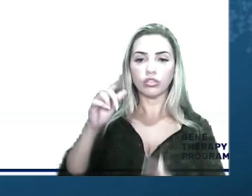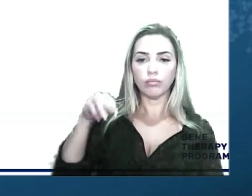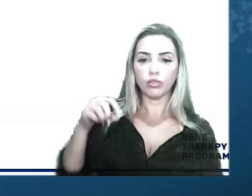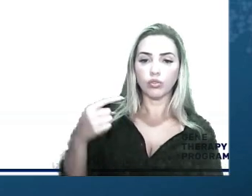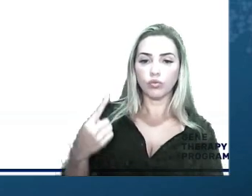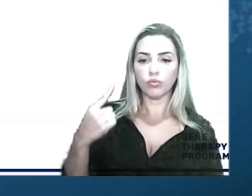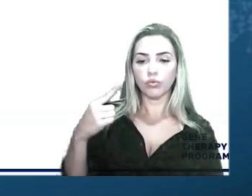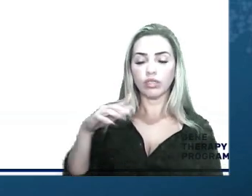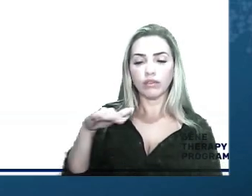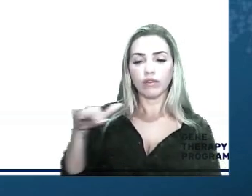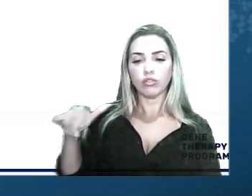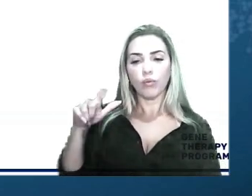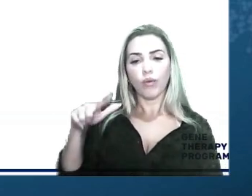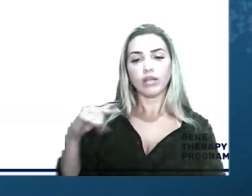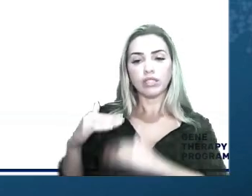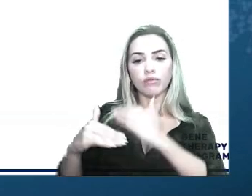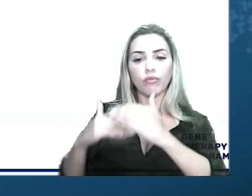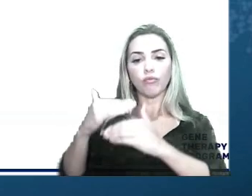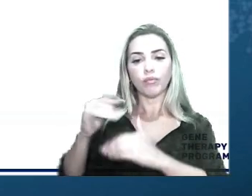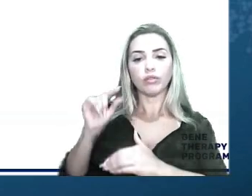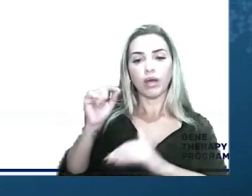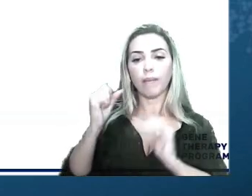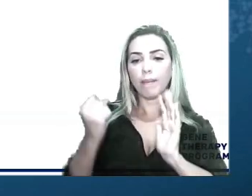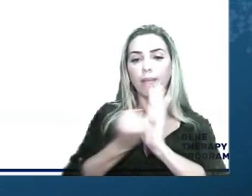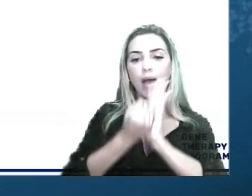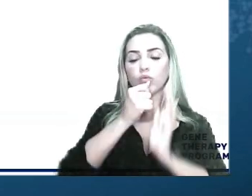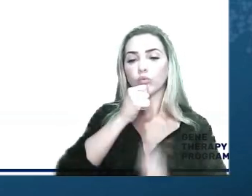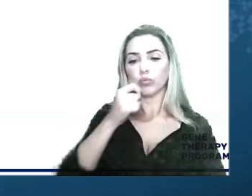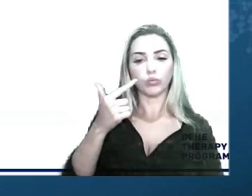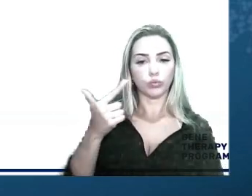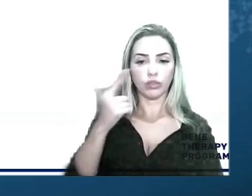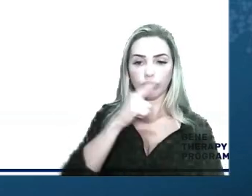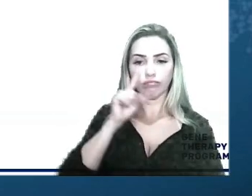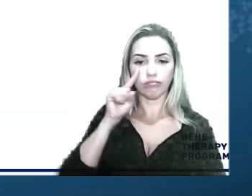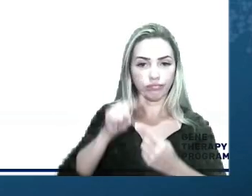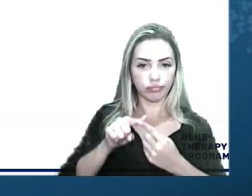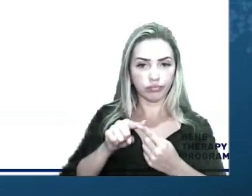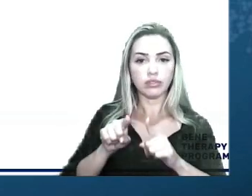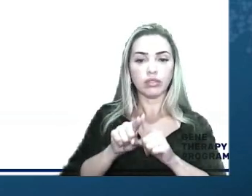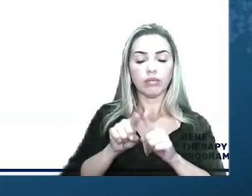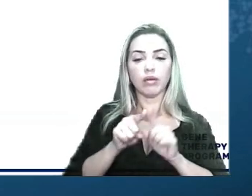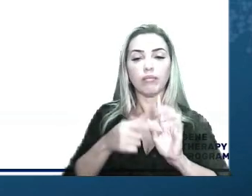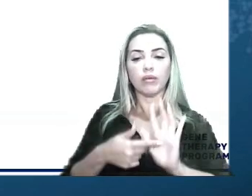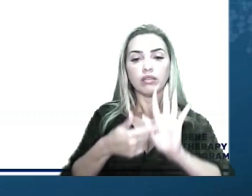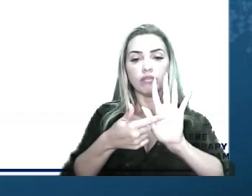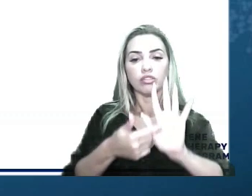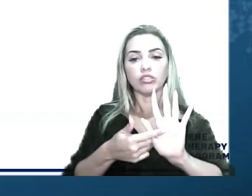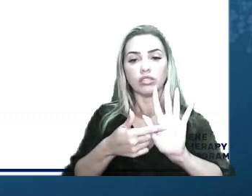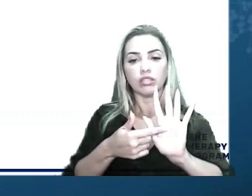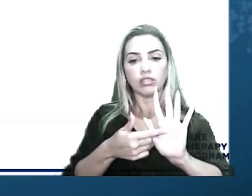ao desenvolvimento de marcos que não foram alcançadas, e manifestações